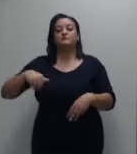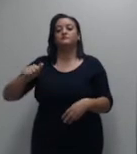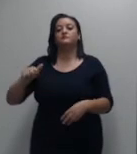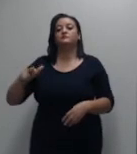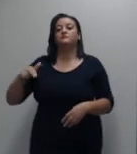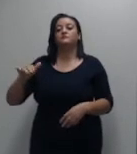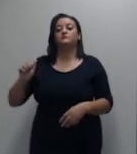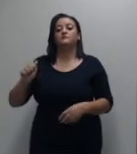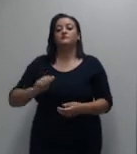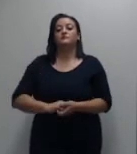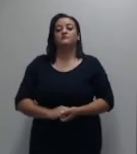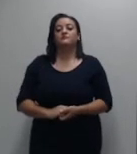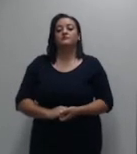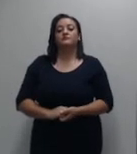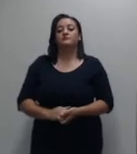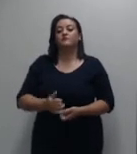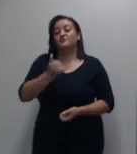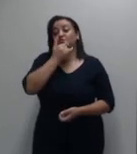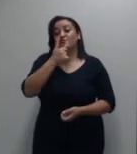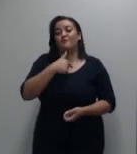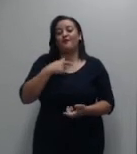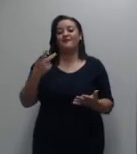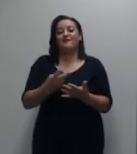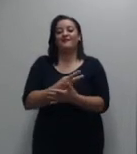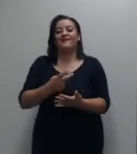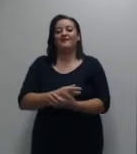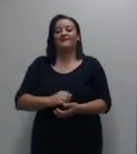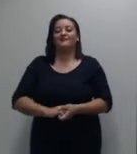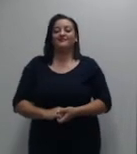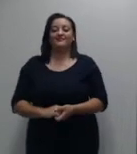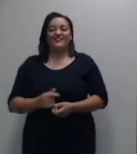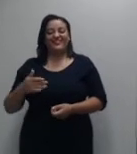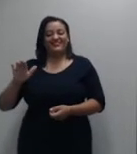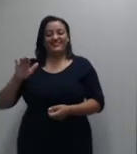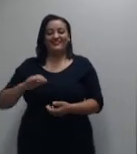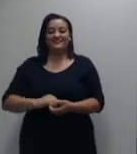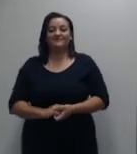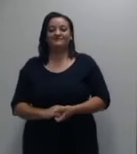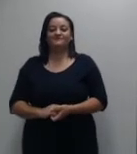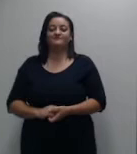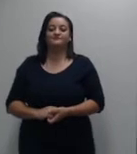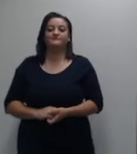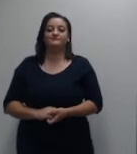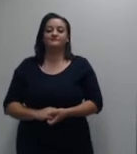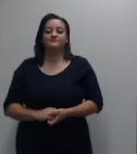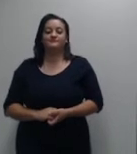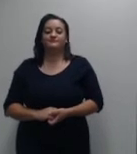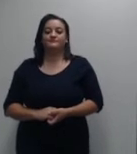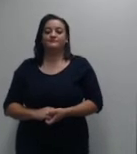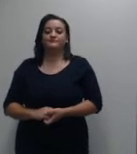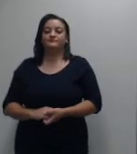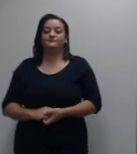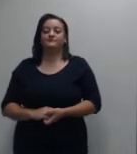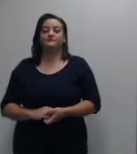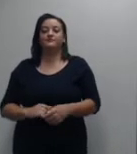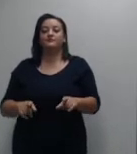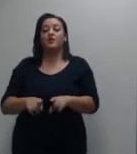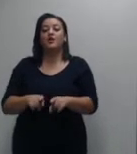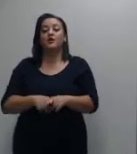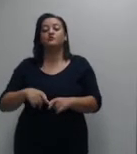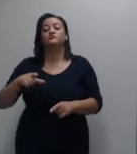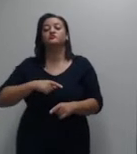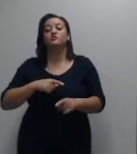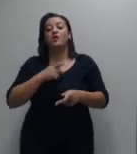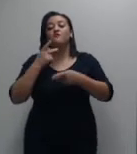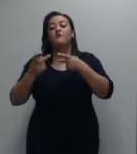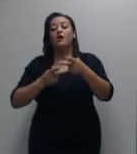como é que a China que é isso que é aquilo havia colocado uma observação